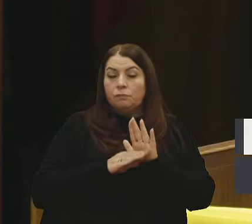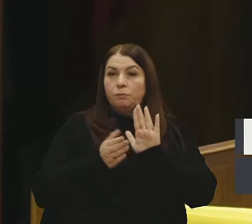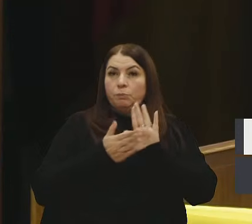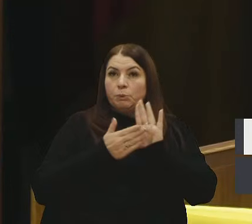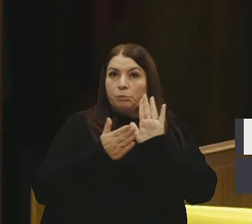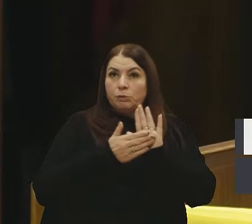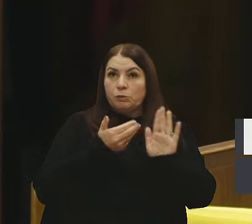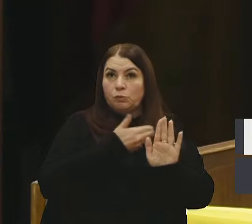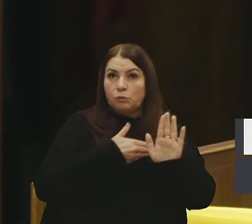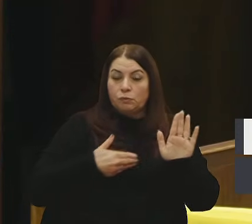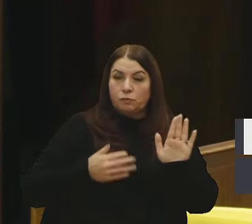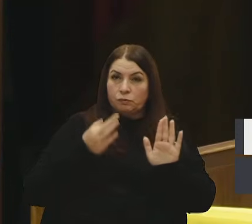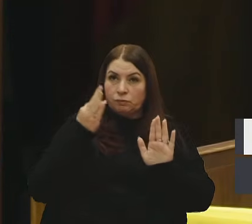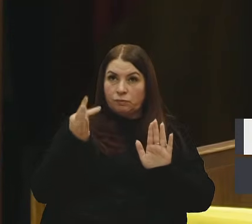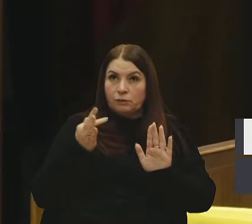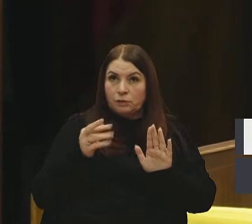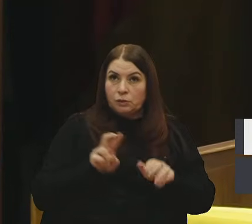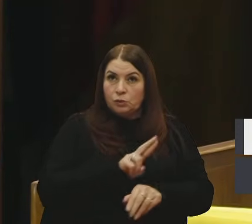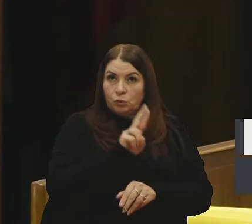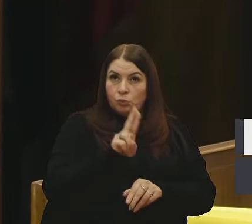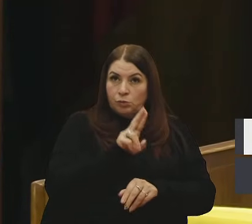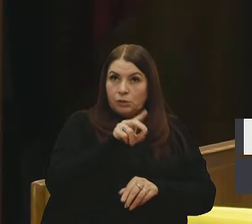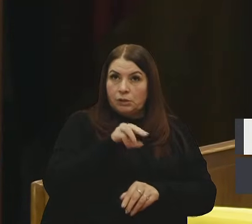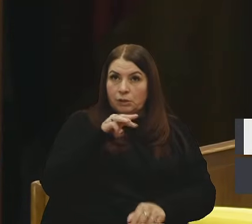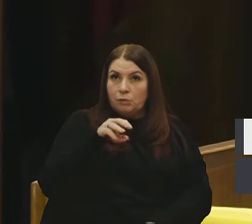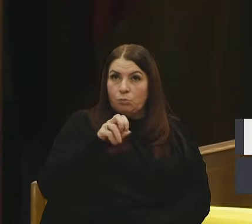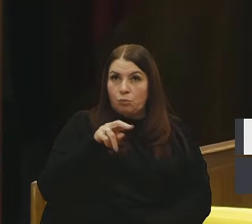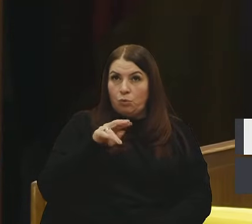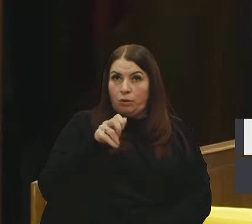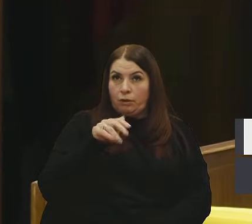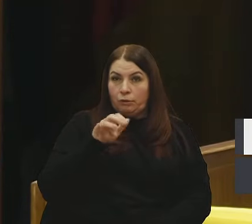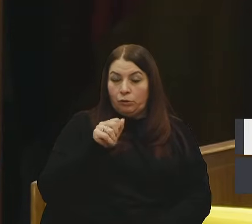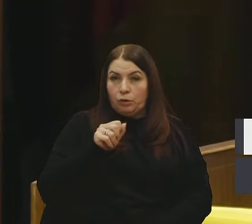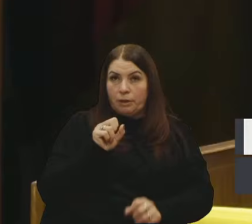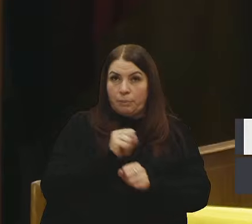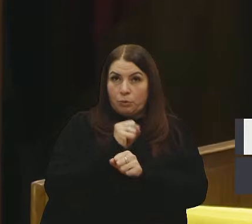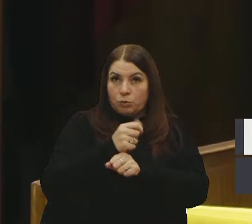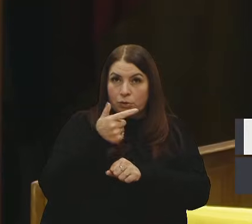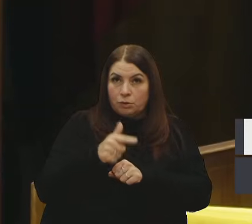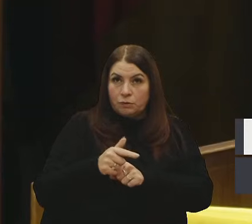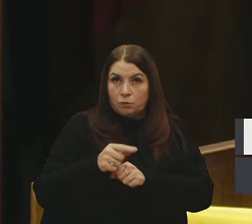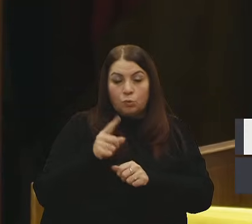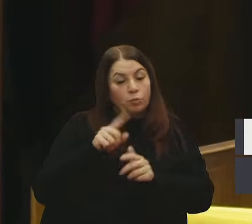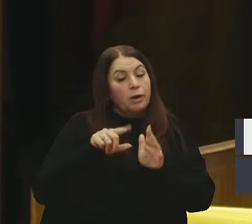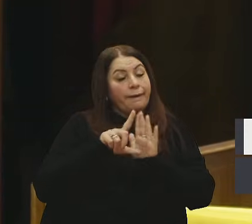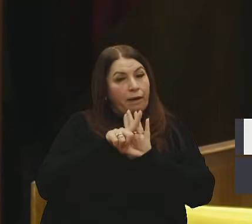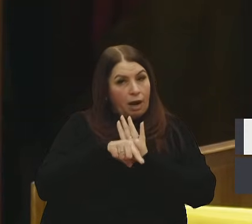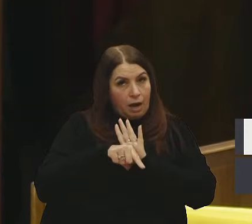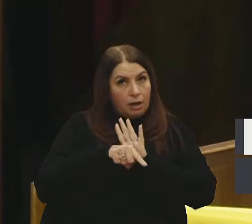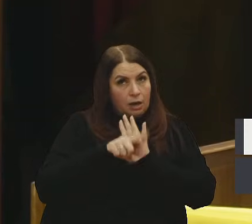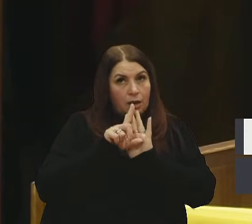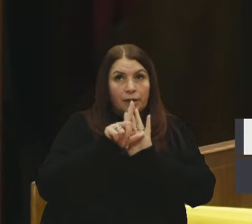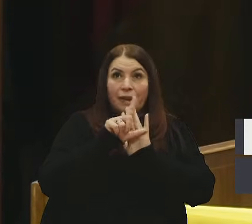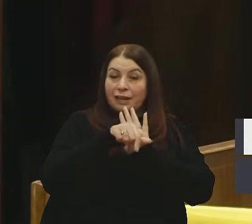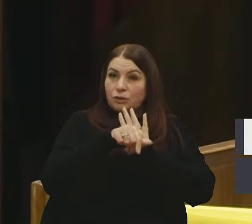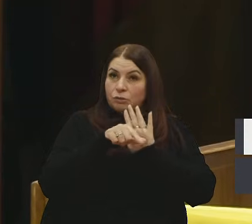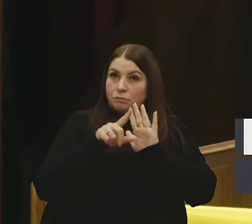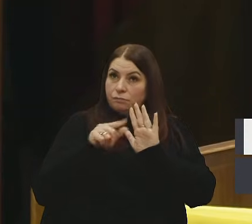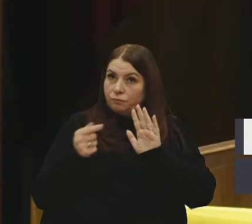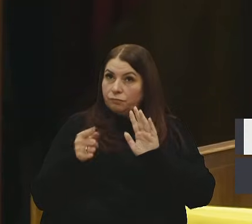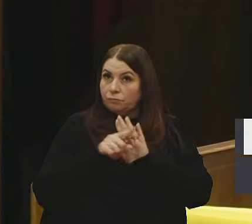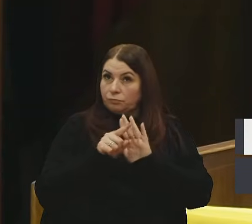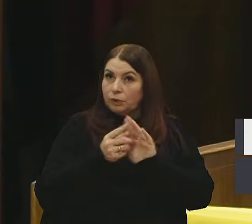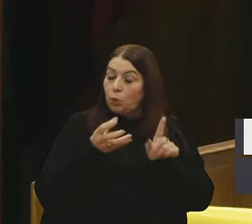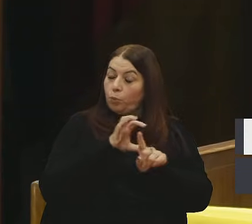pelo governo federal de utilizar essa moratória para a reconstrução. Outra ilegalidade. Ilegalidade é quando é contra